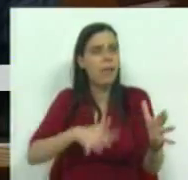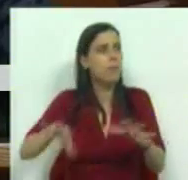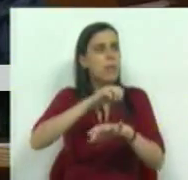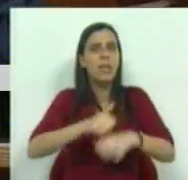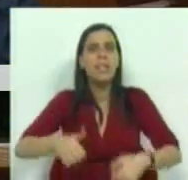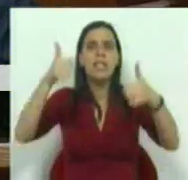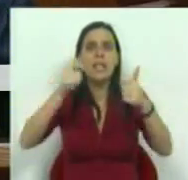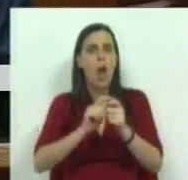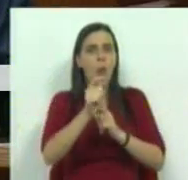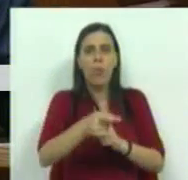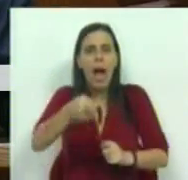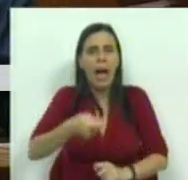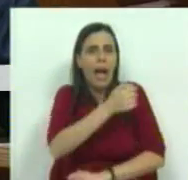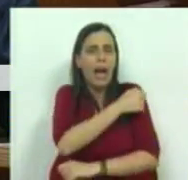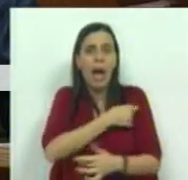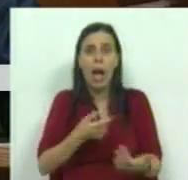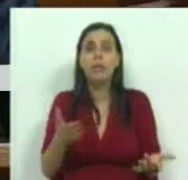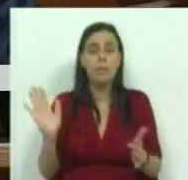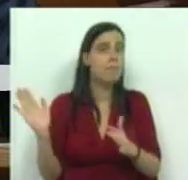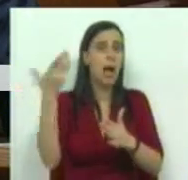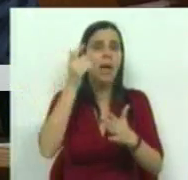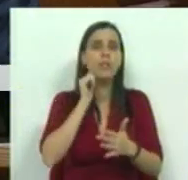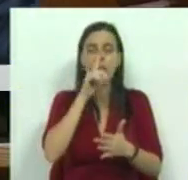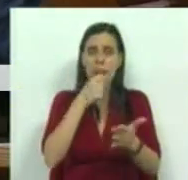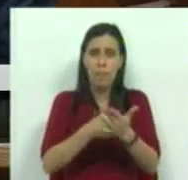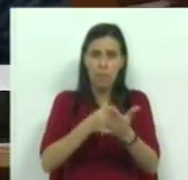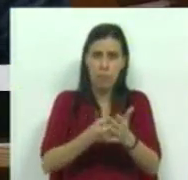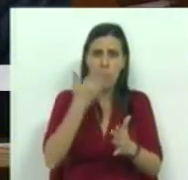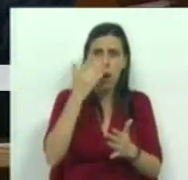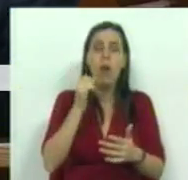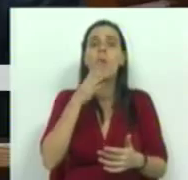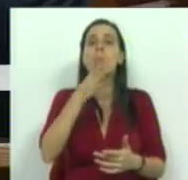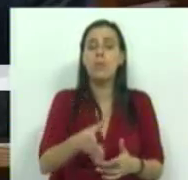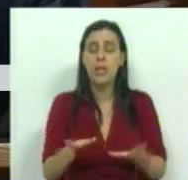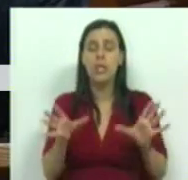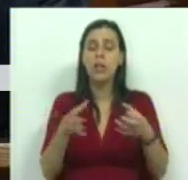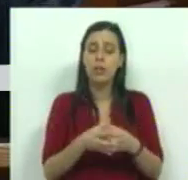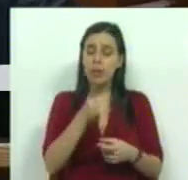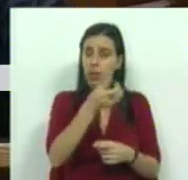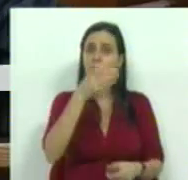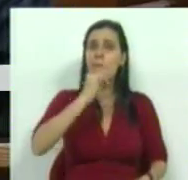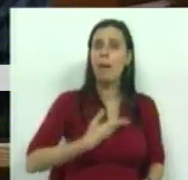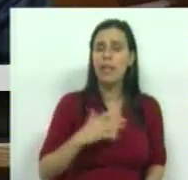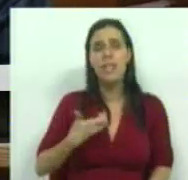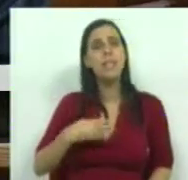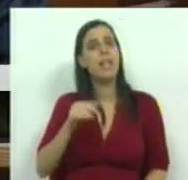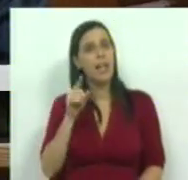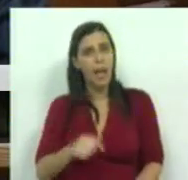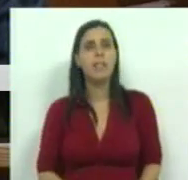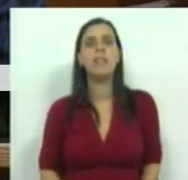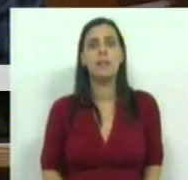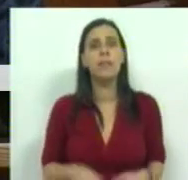principais cidades do país, que se taxa mais quem mais pode, como costumam dizer as bancadas do PSD e do